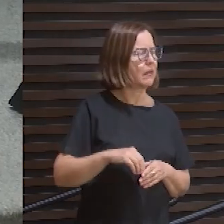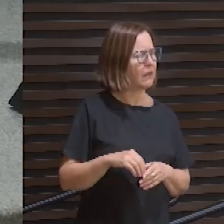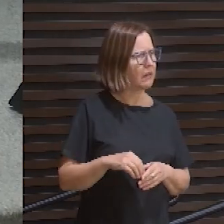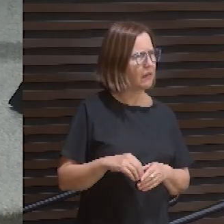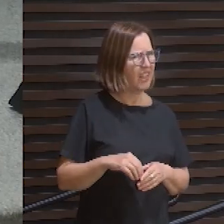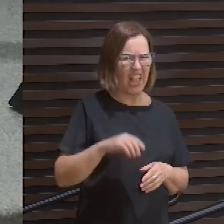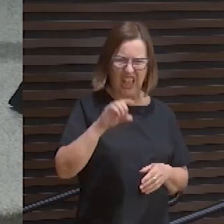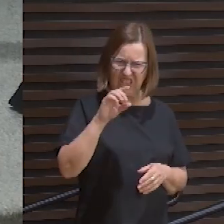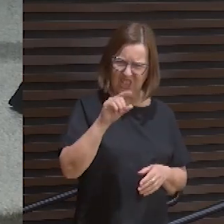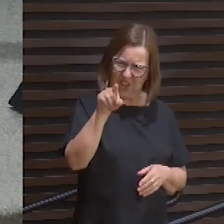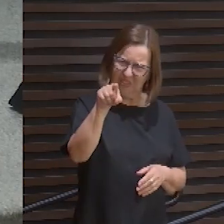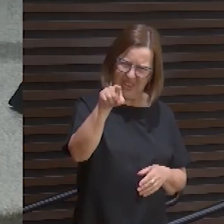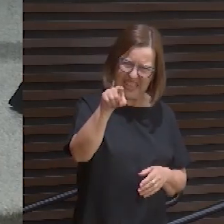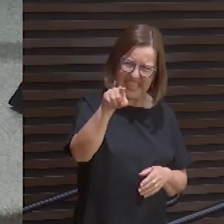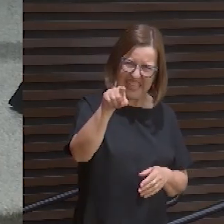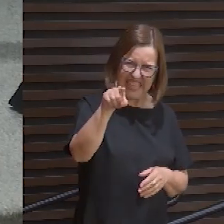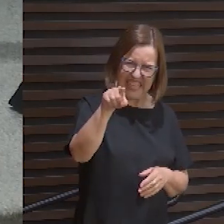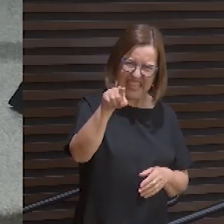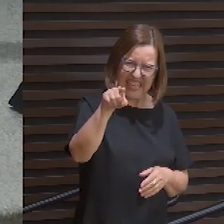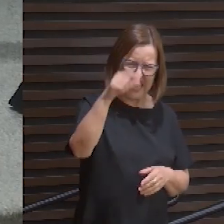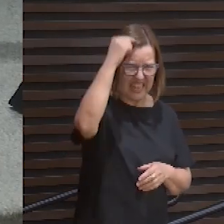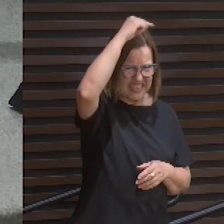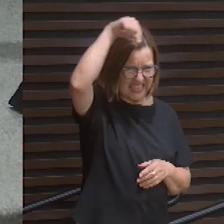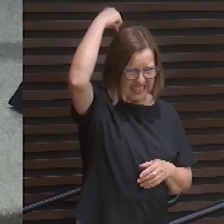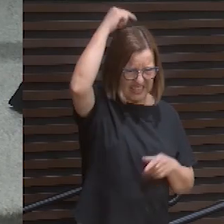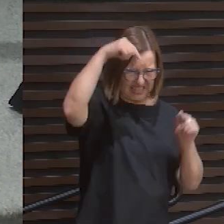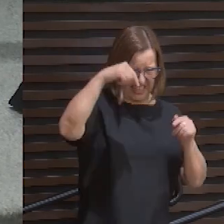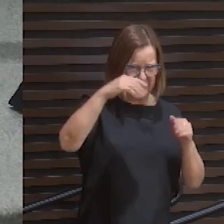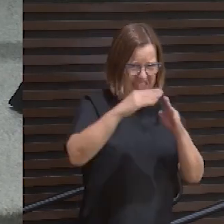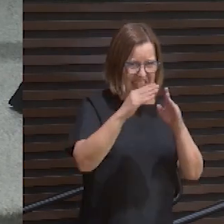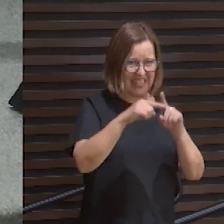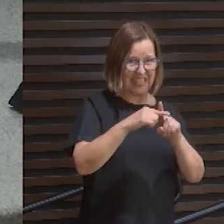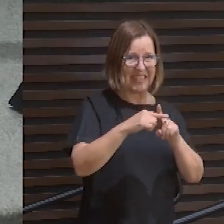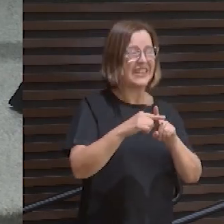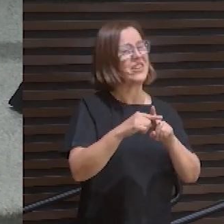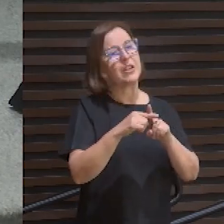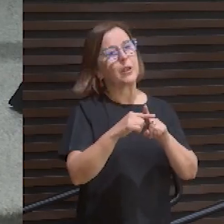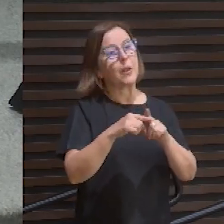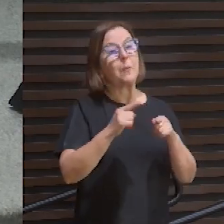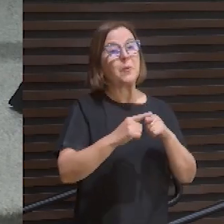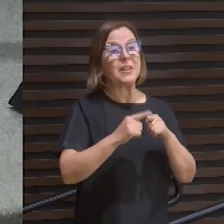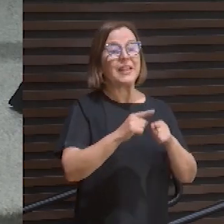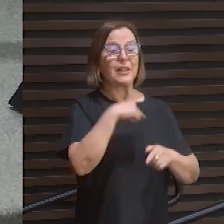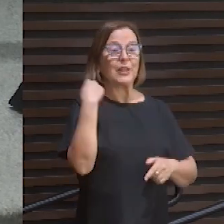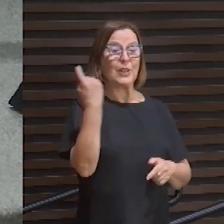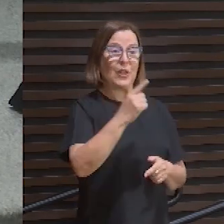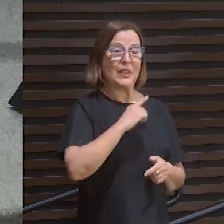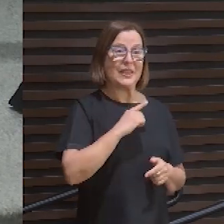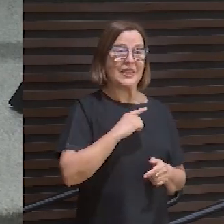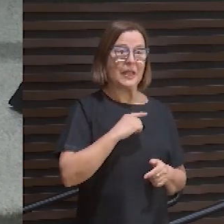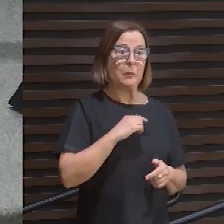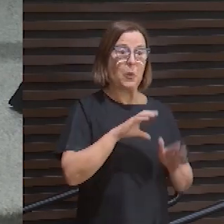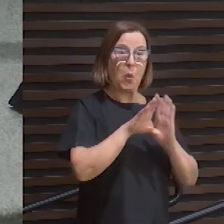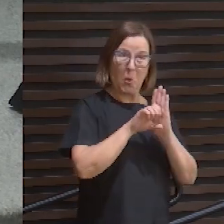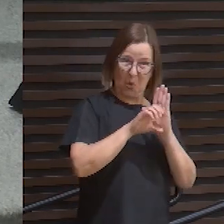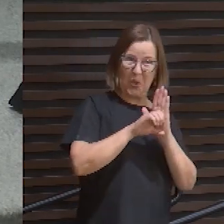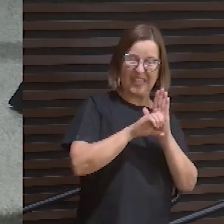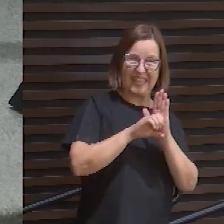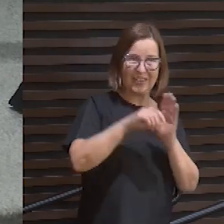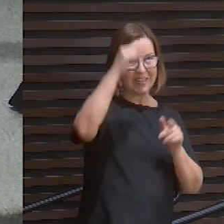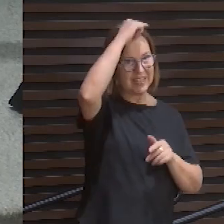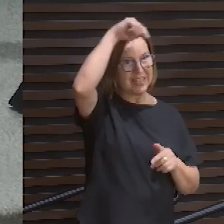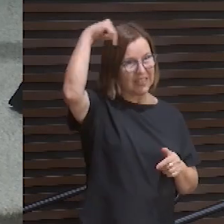só você é santo aqui nessa igreja? Porque nós temos um conceito de santo que não